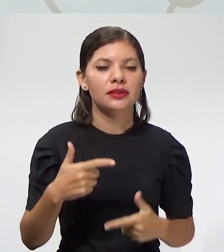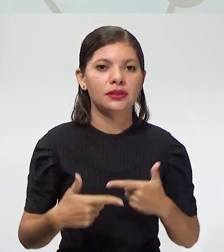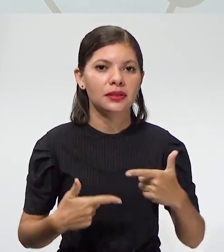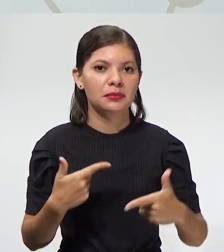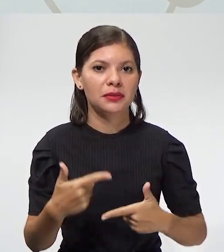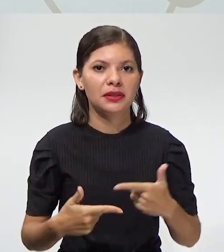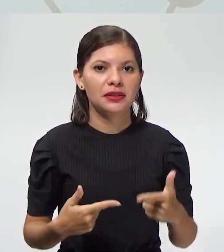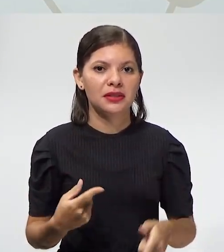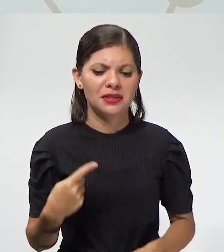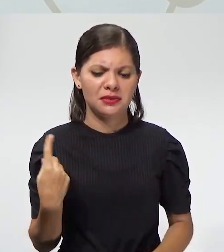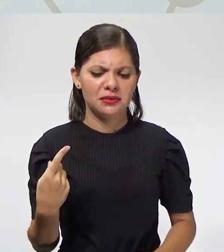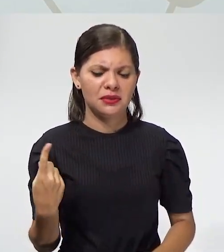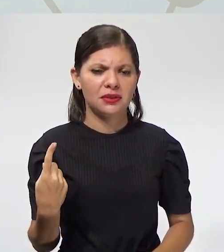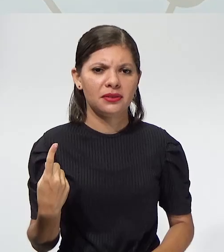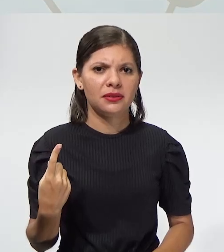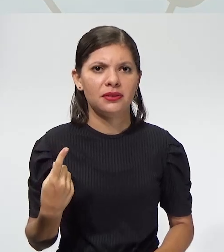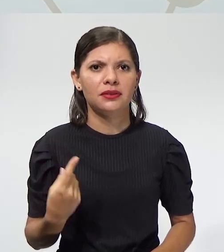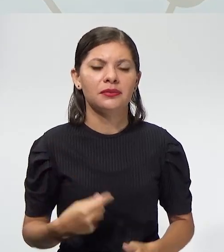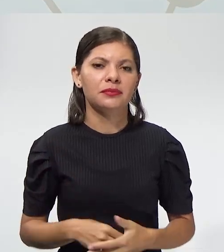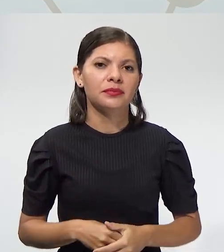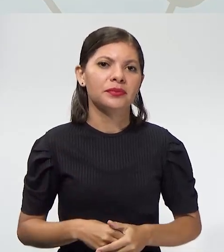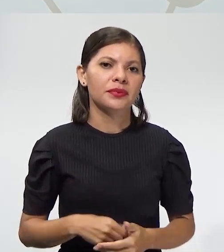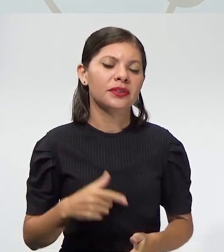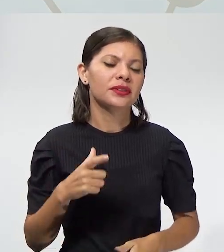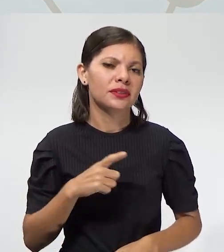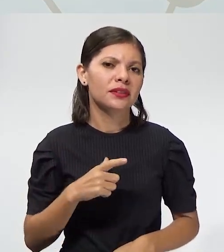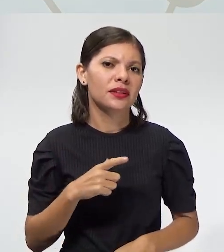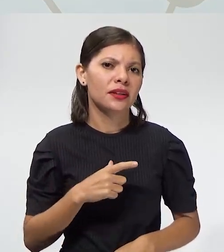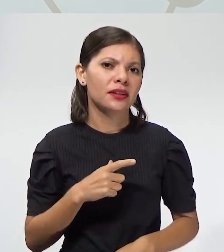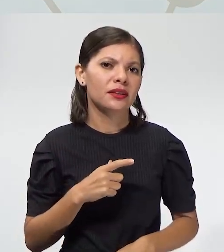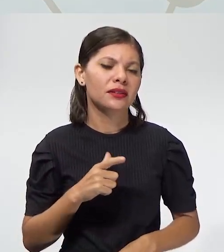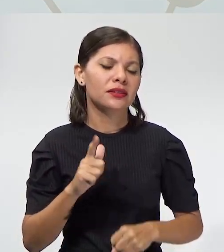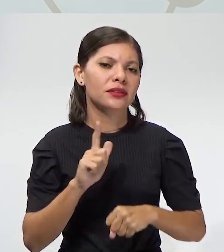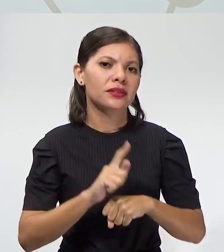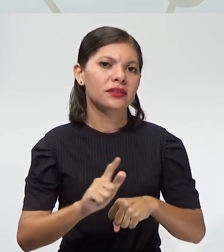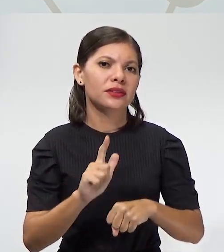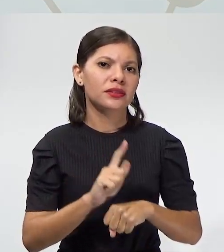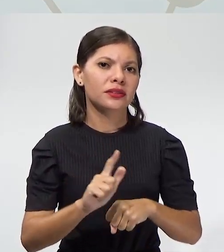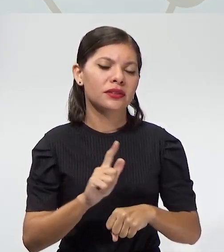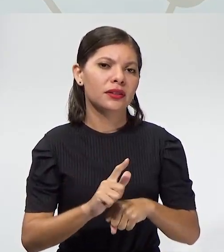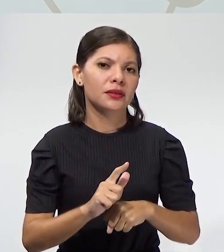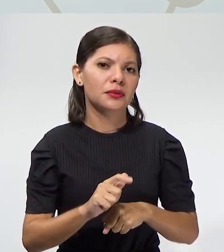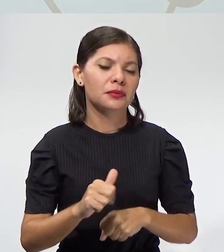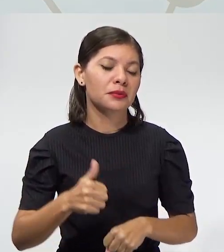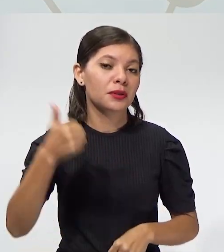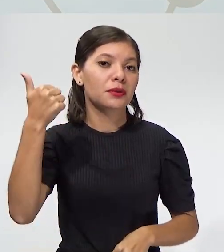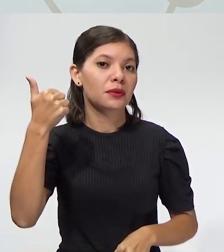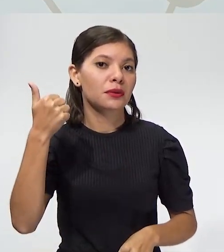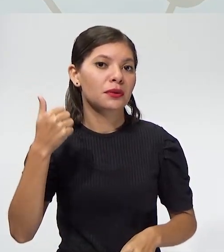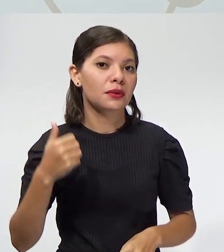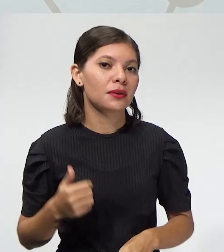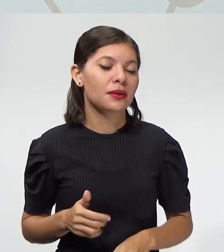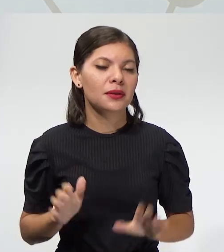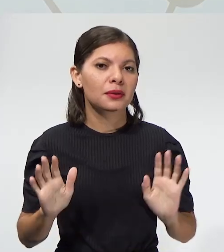isolada, você consegue ter talvez uma gestão mais eficiente, mas em compensação